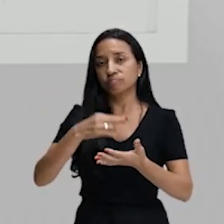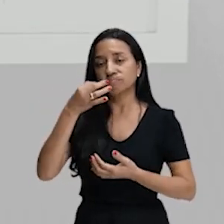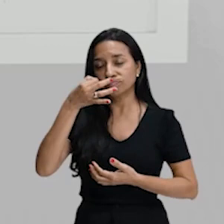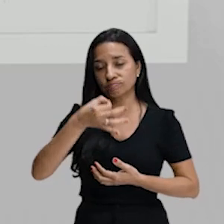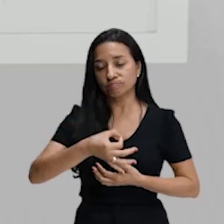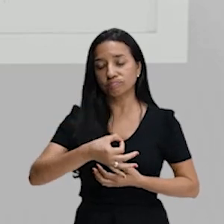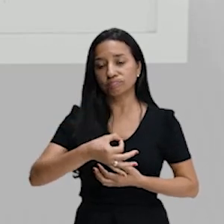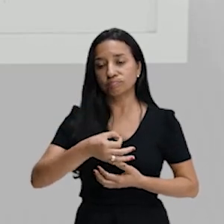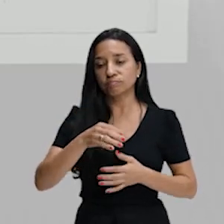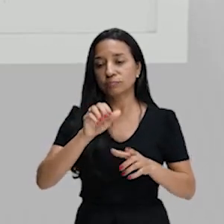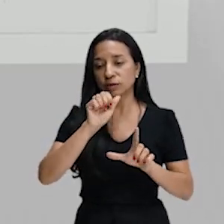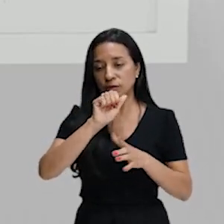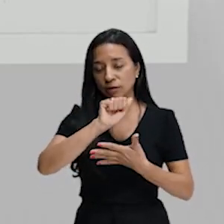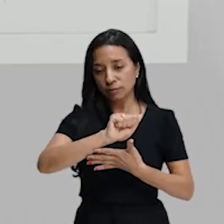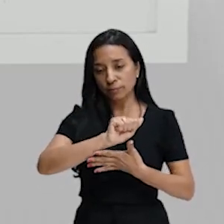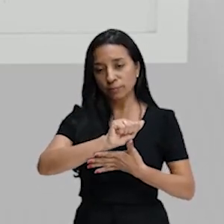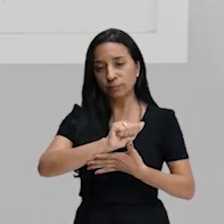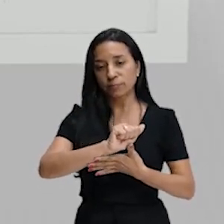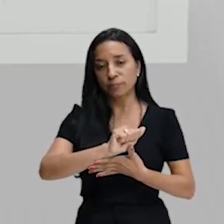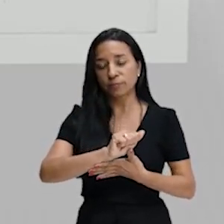Vamos para o exercício 2.